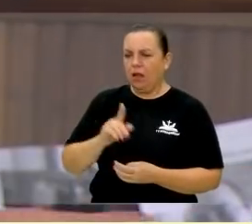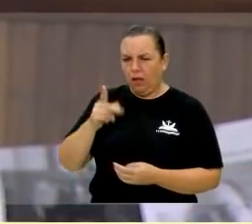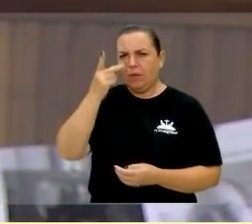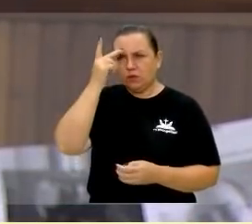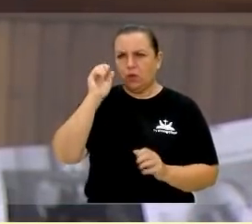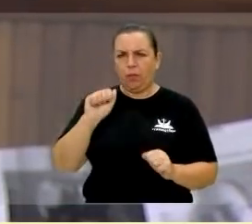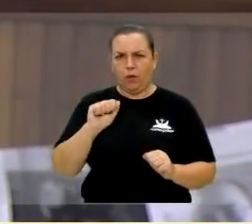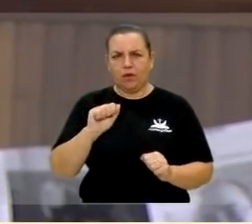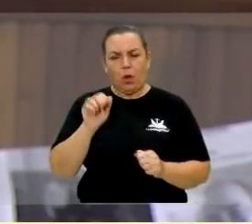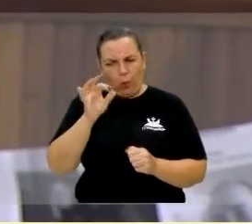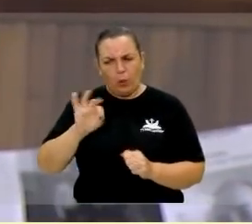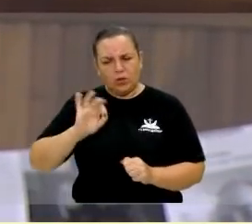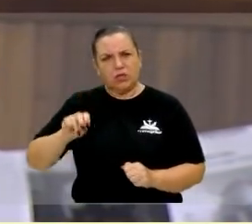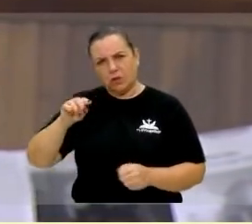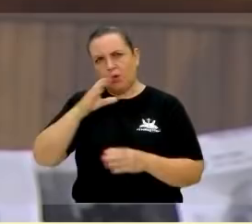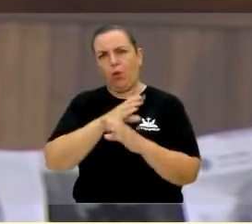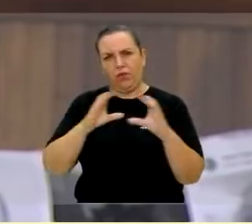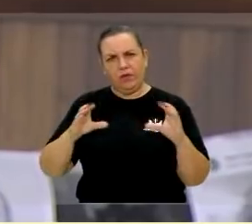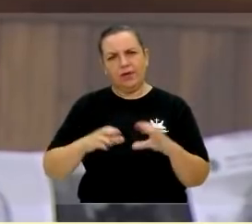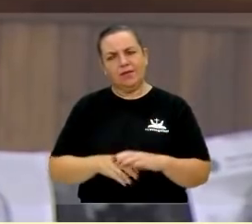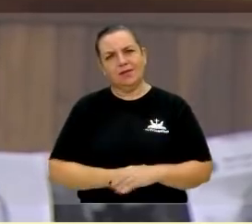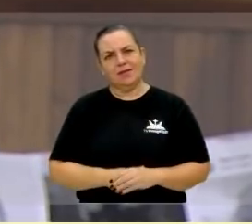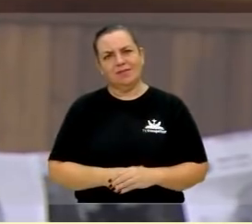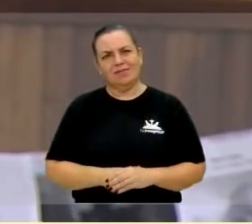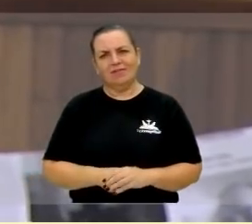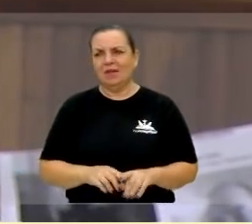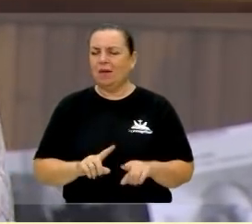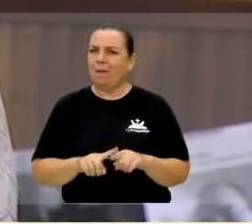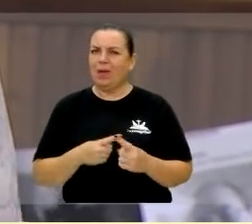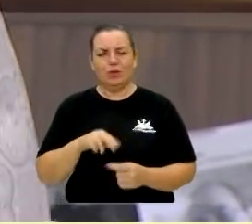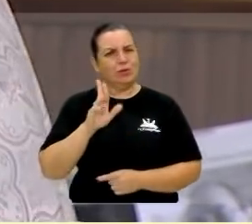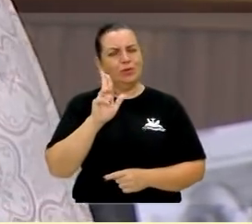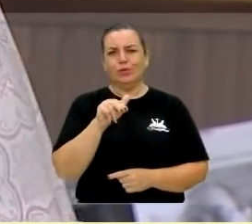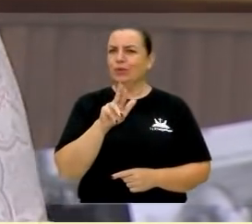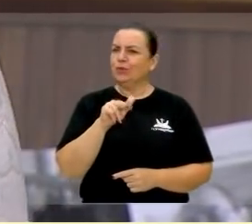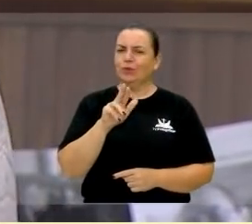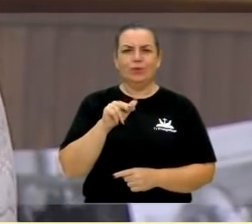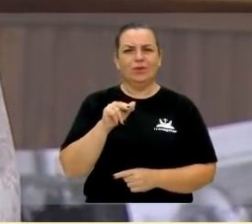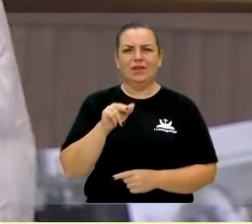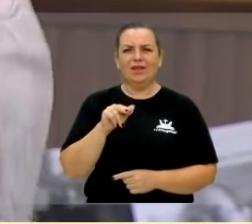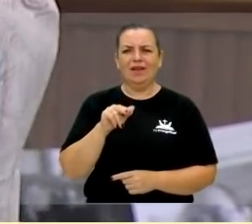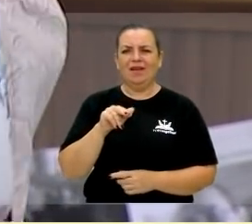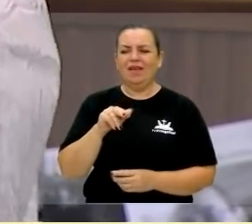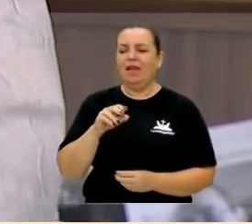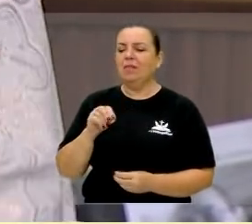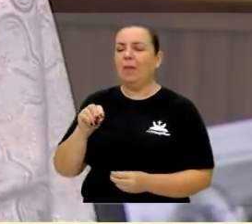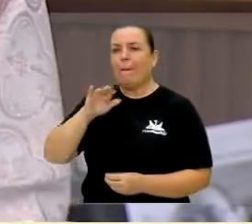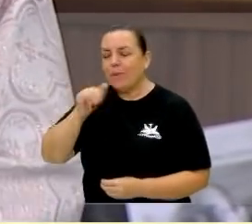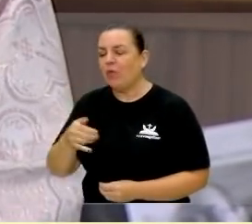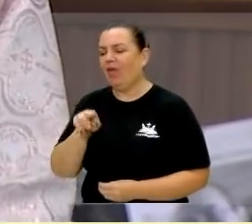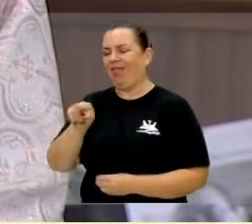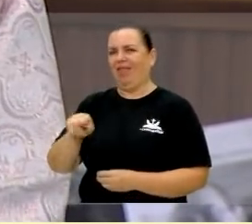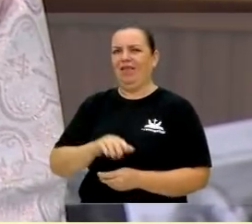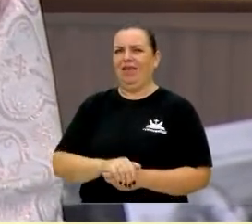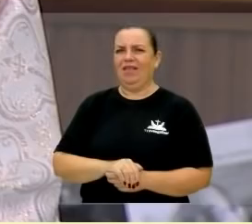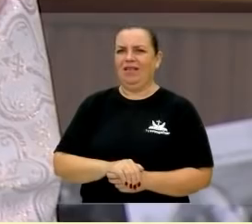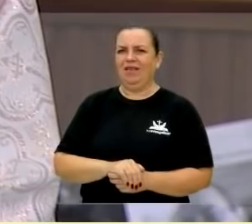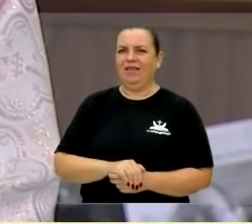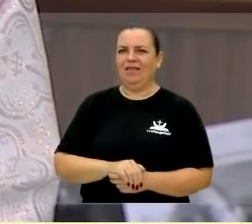é confiança. Mas jamais se valer de. Isso não é confiança?